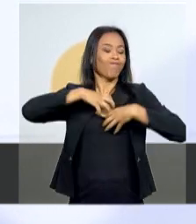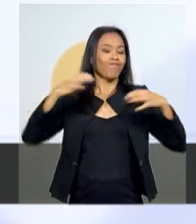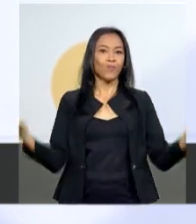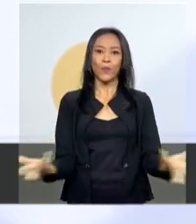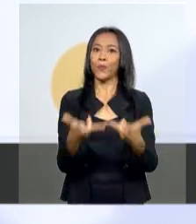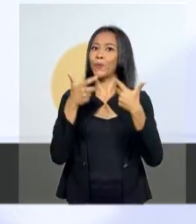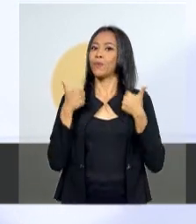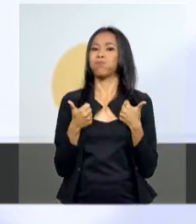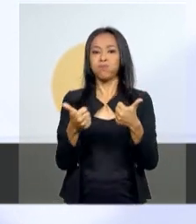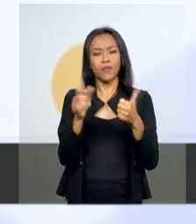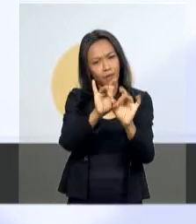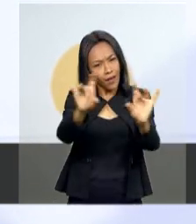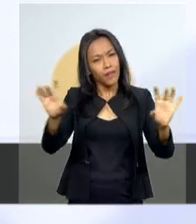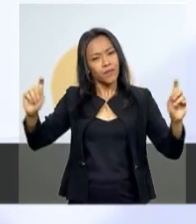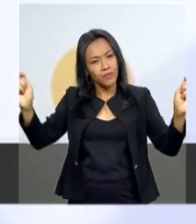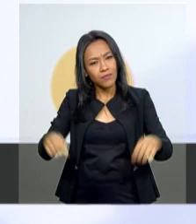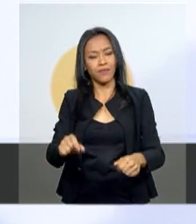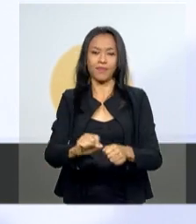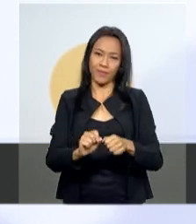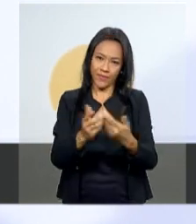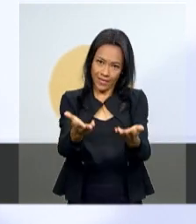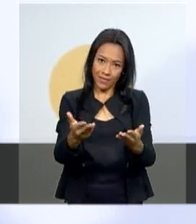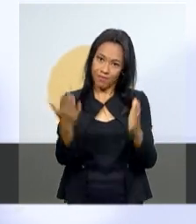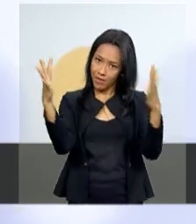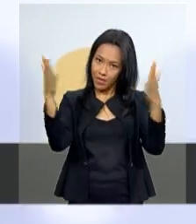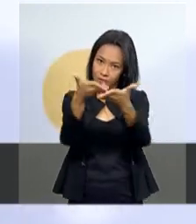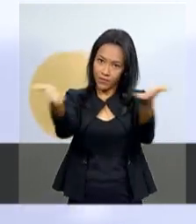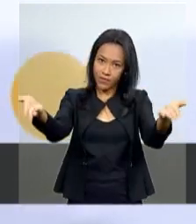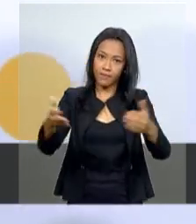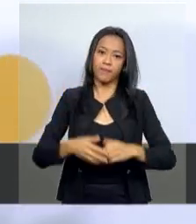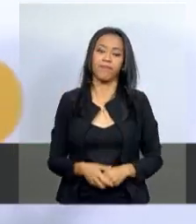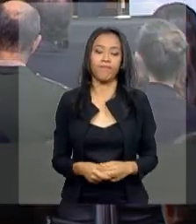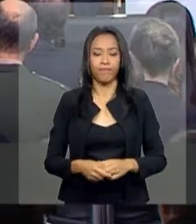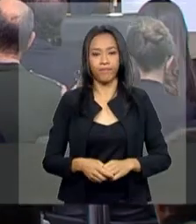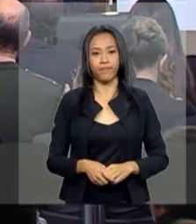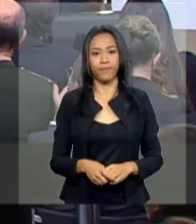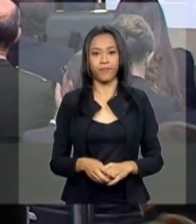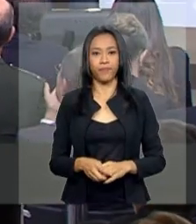cada cidadão pode produzir parabéns a vocês